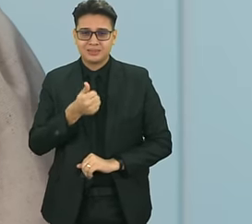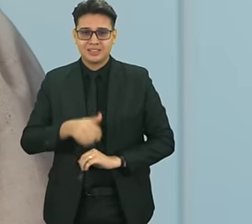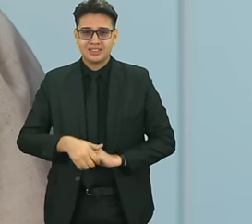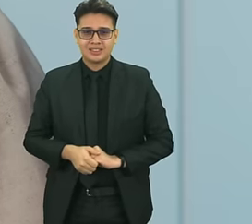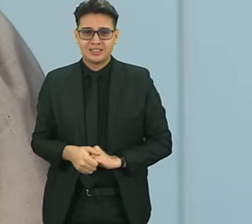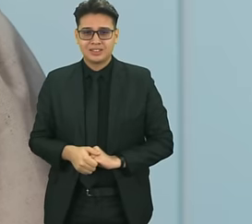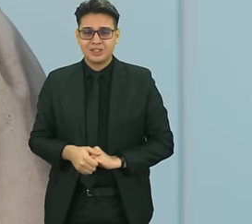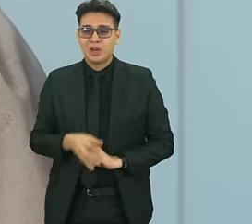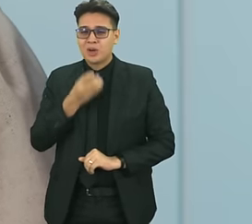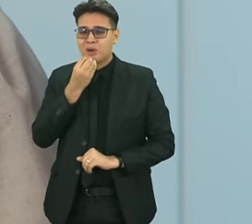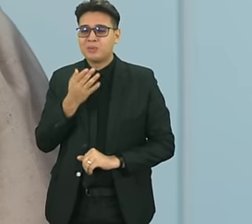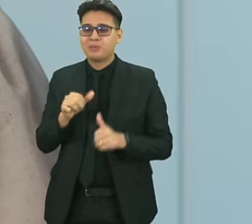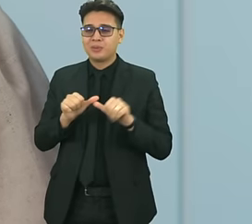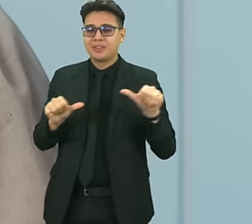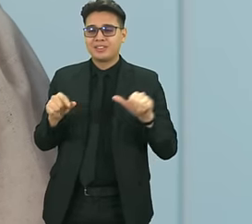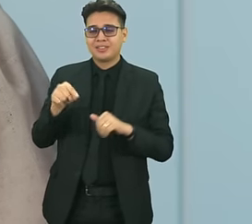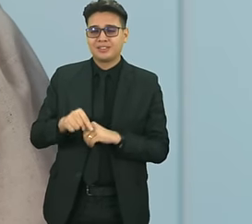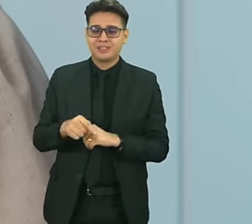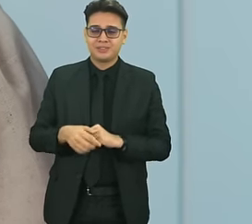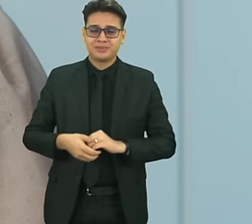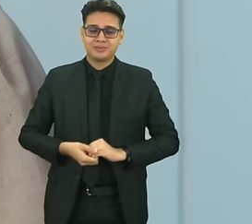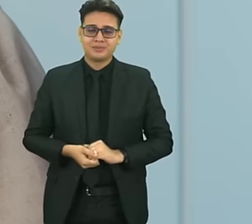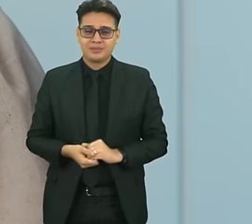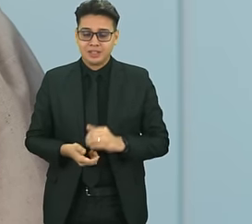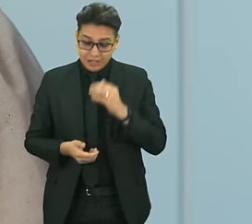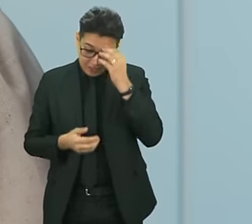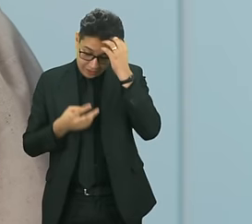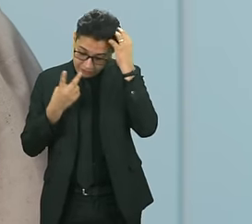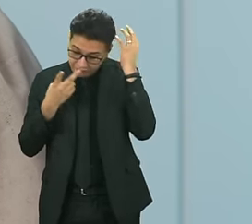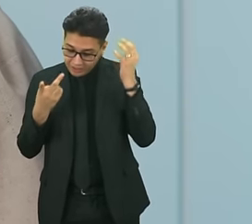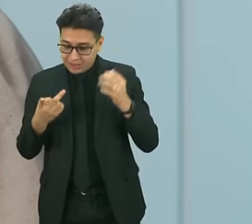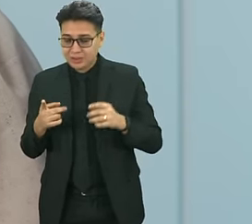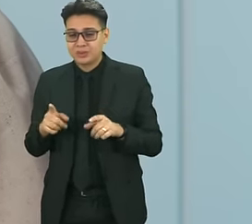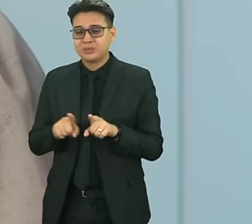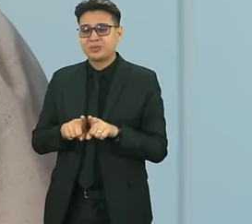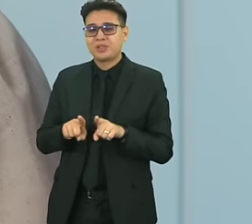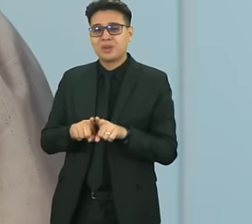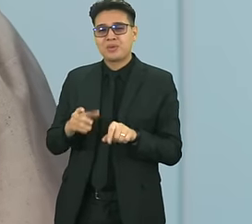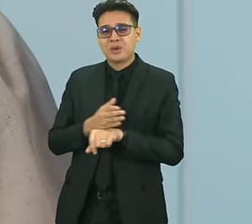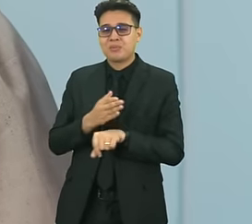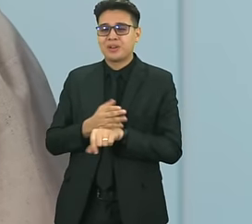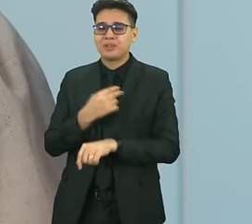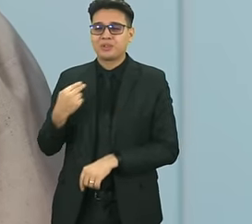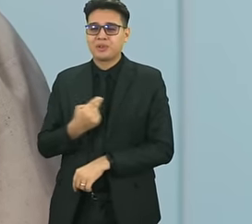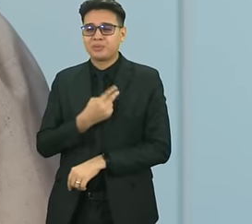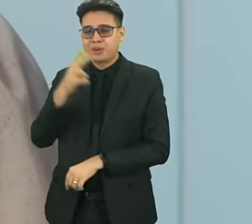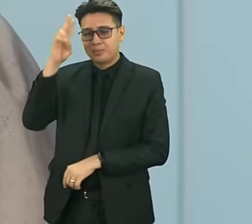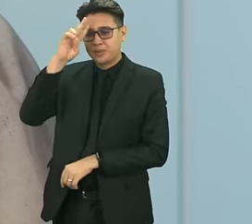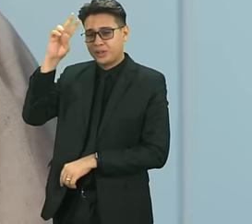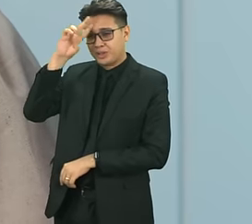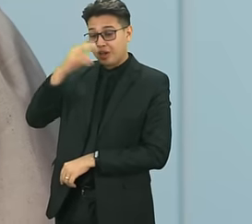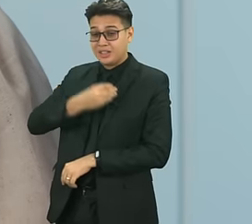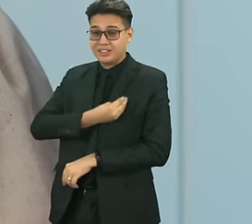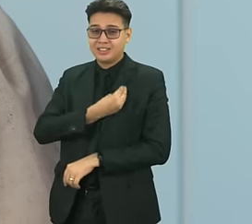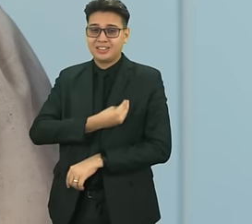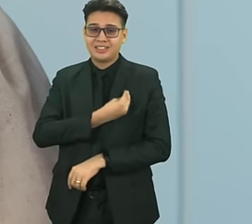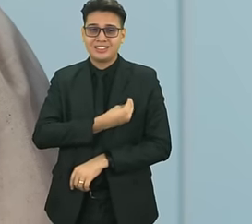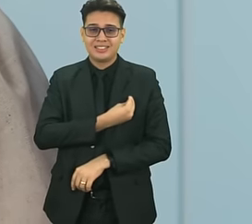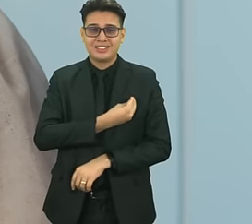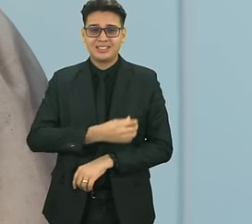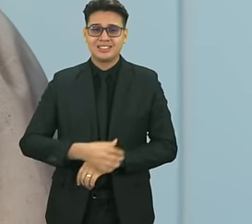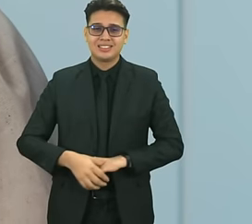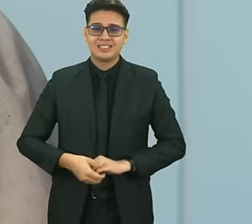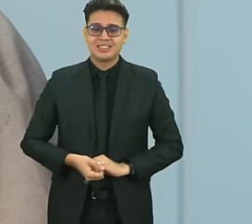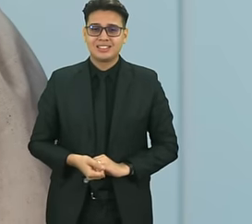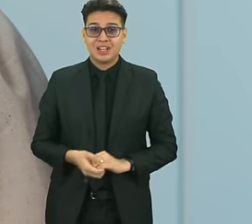Muito bom estar aqui com você. E digo uma coisa, que você faz parte da nossa história de vida. Retorno de chão. E eu queria que